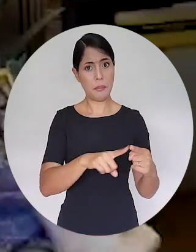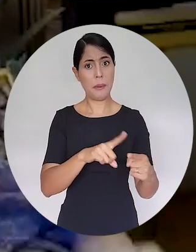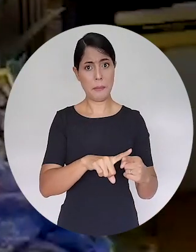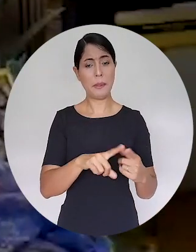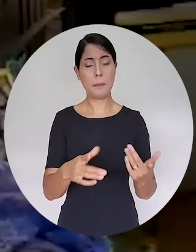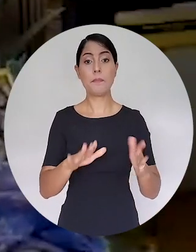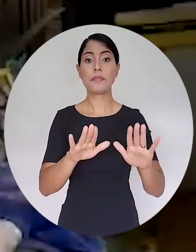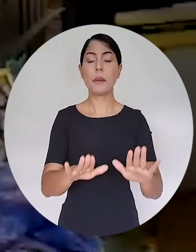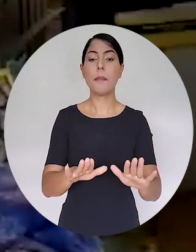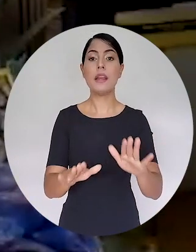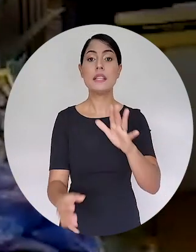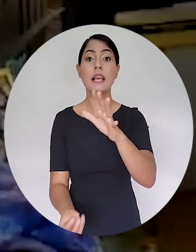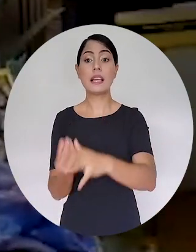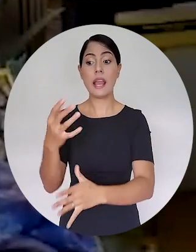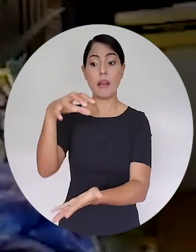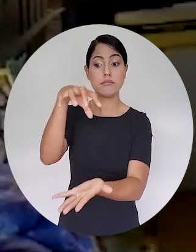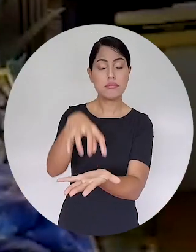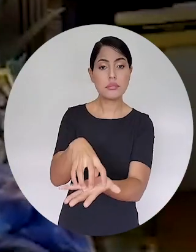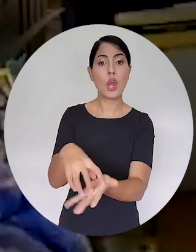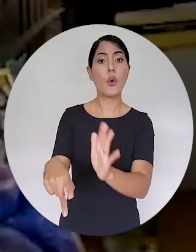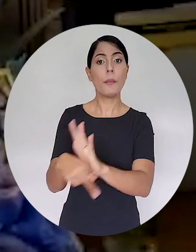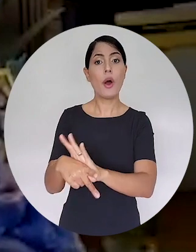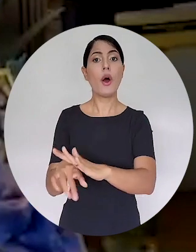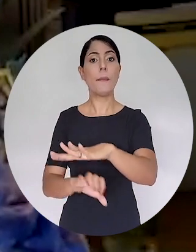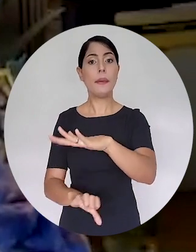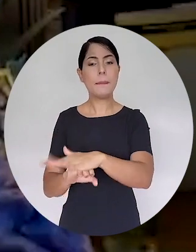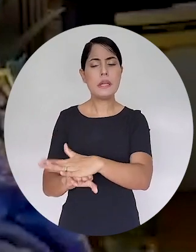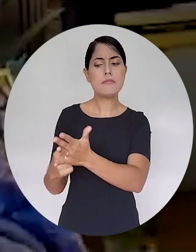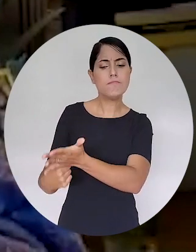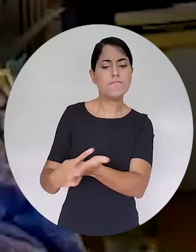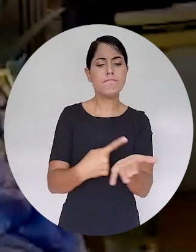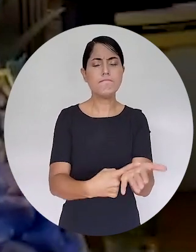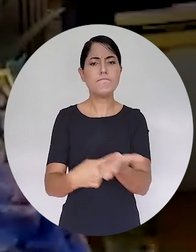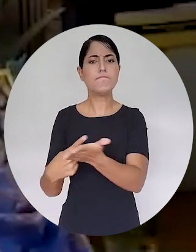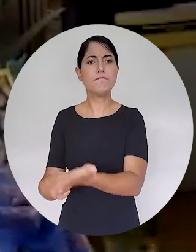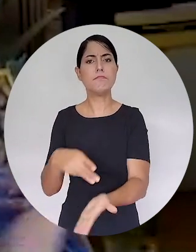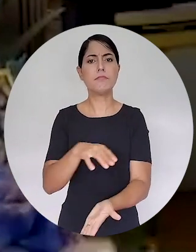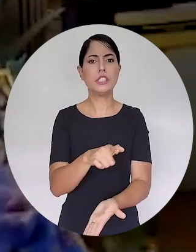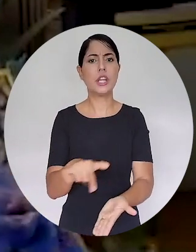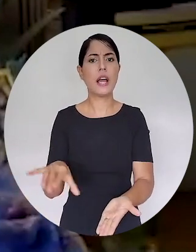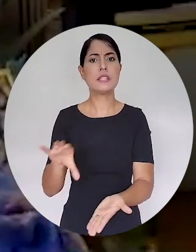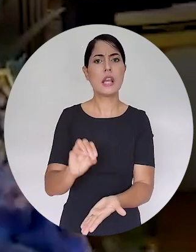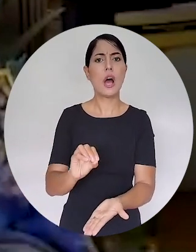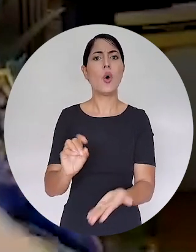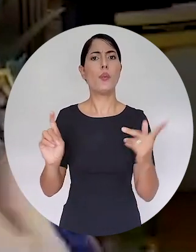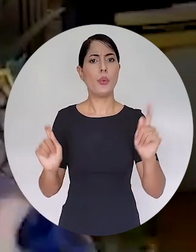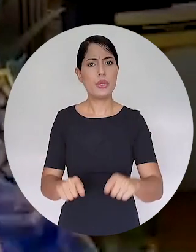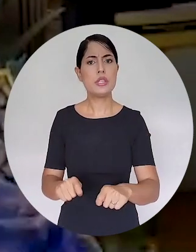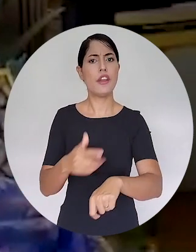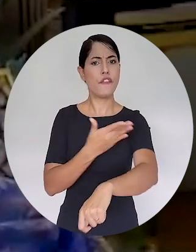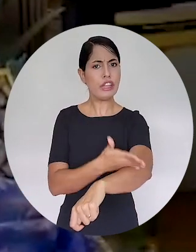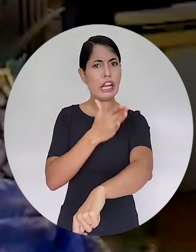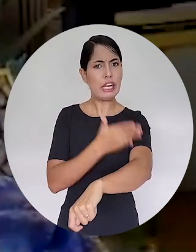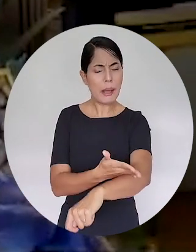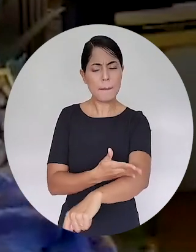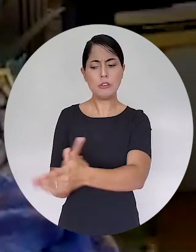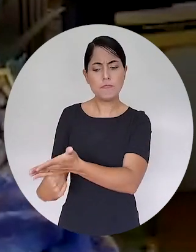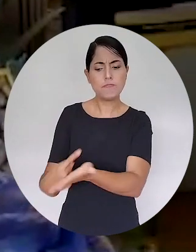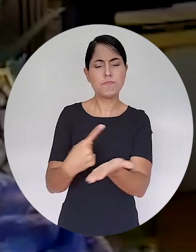de um espaço voltado ao empresário, com mediadores que vão ser qualificados na matéria, que vão obter